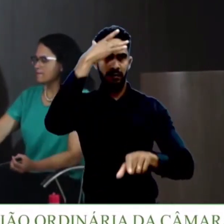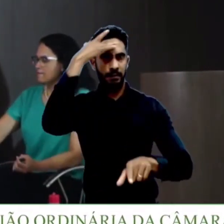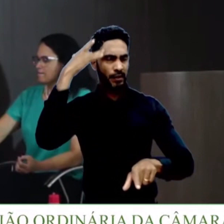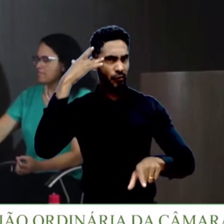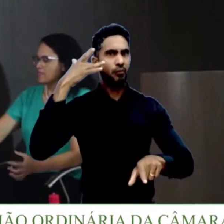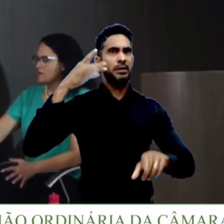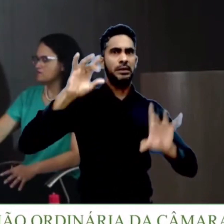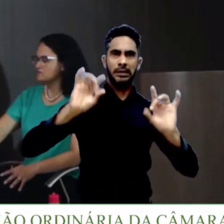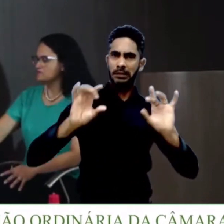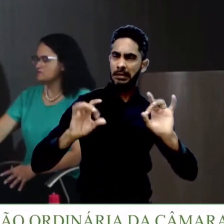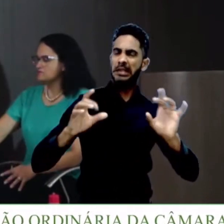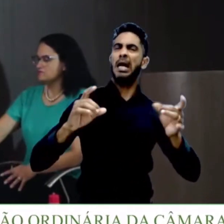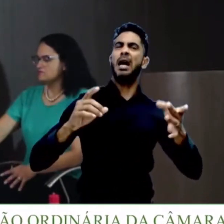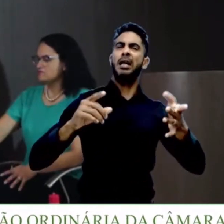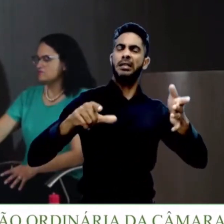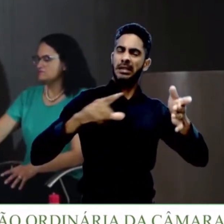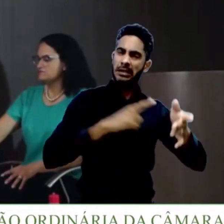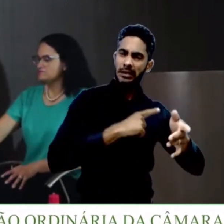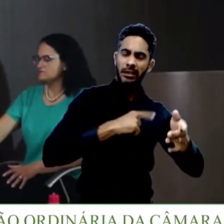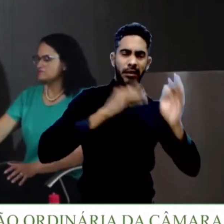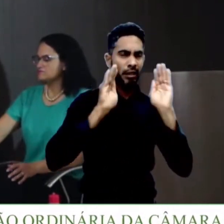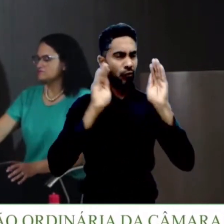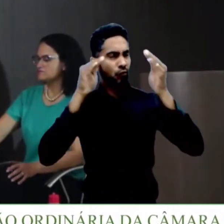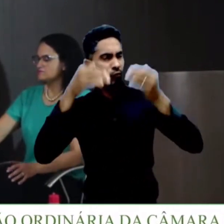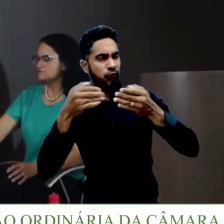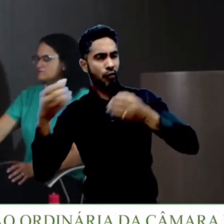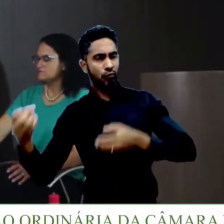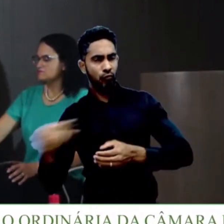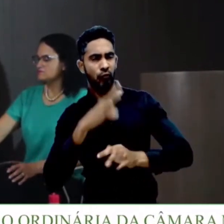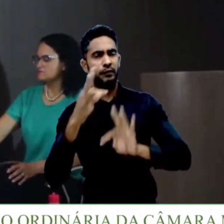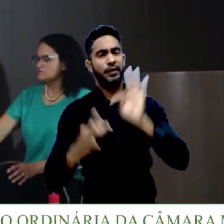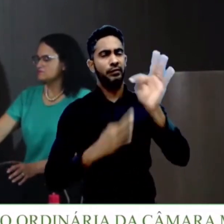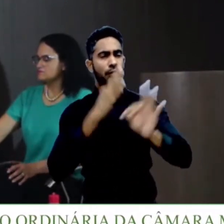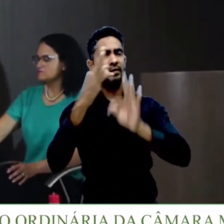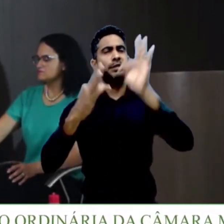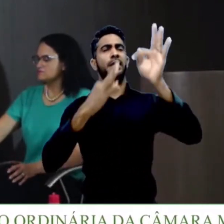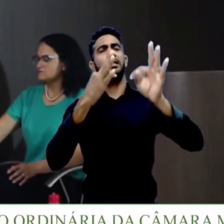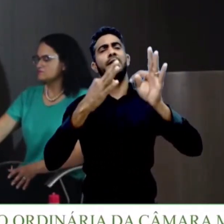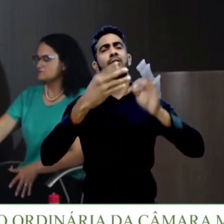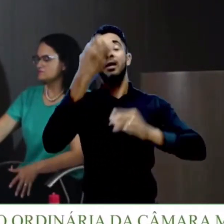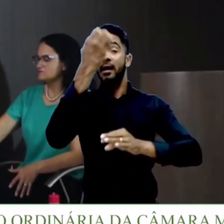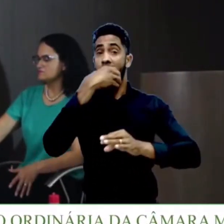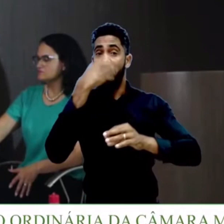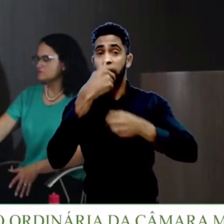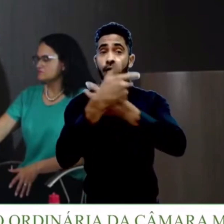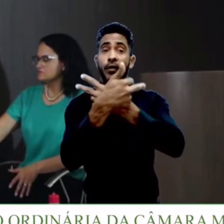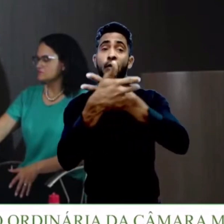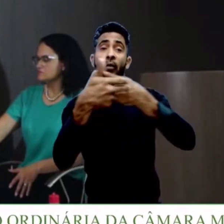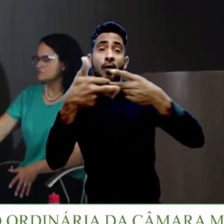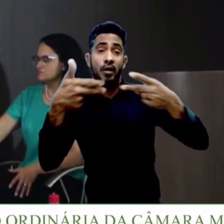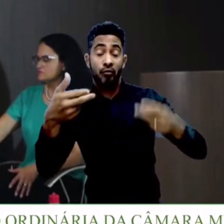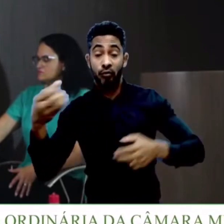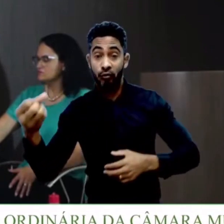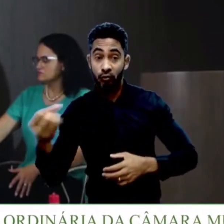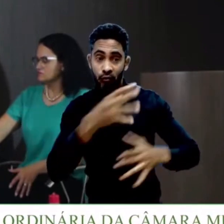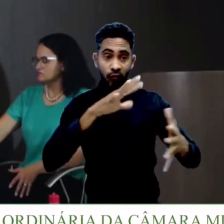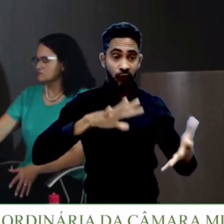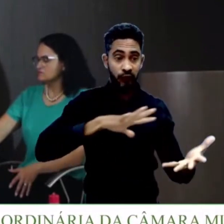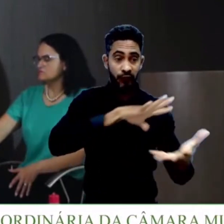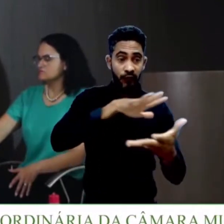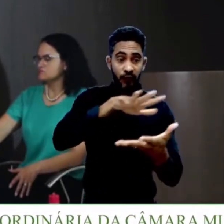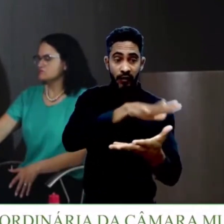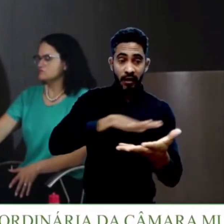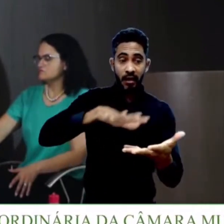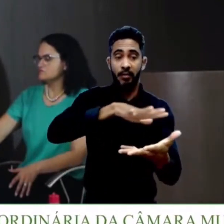da cadeia, com foco na inovação, tecnologia e no reposicionamento do fruticultor diante de um novo ambiente de